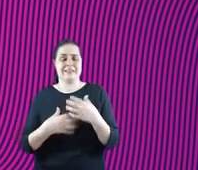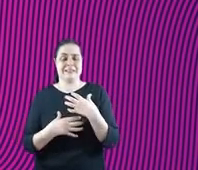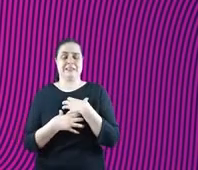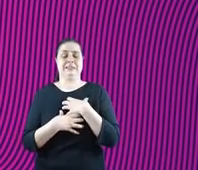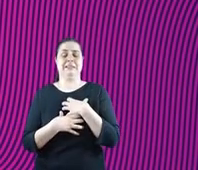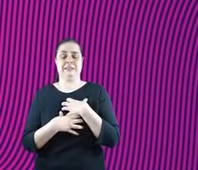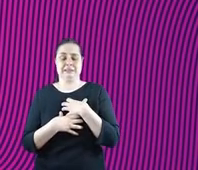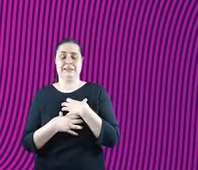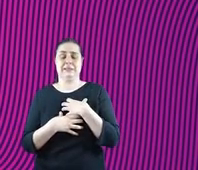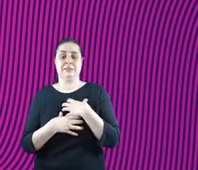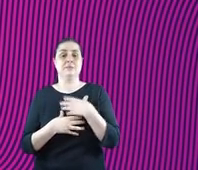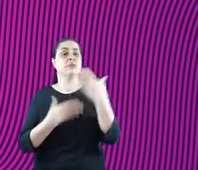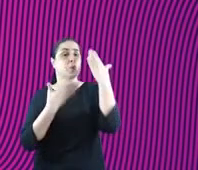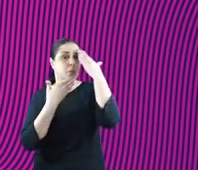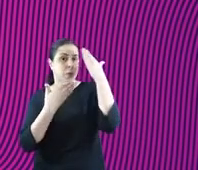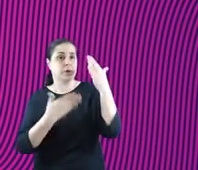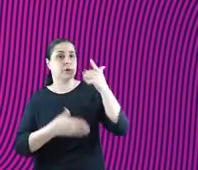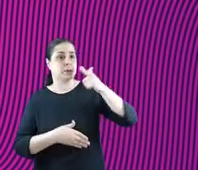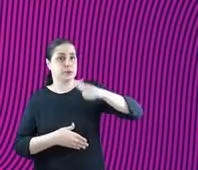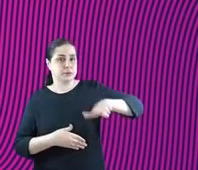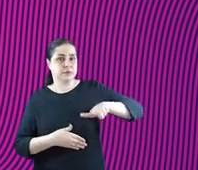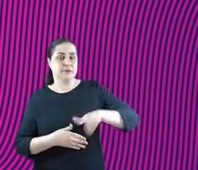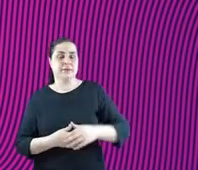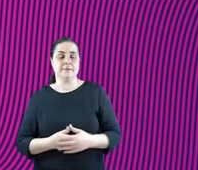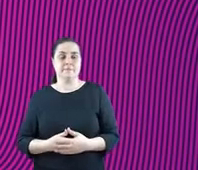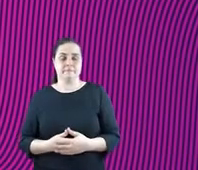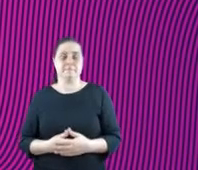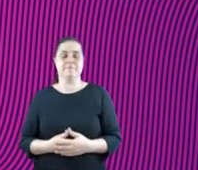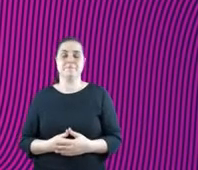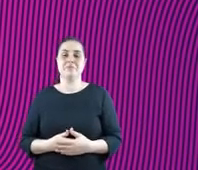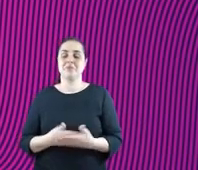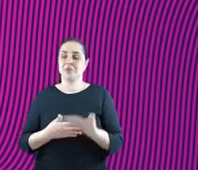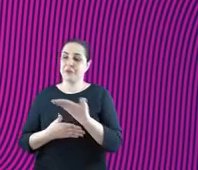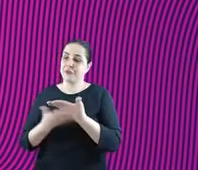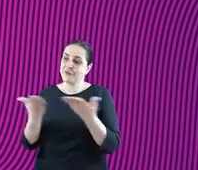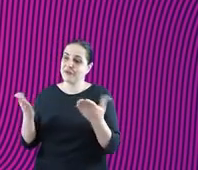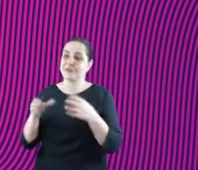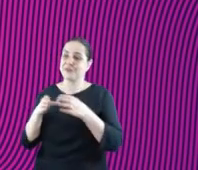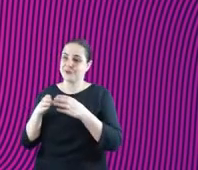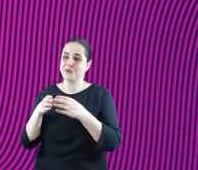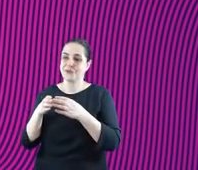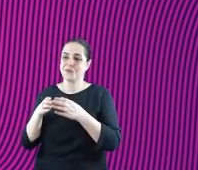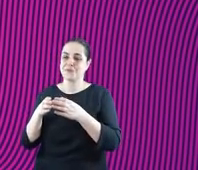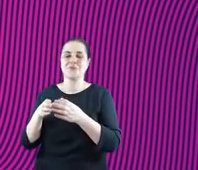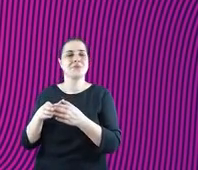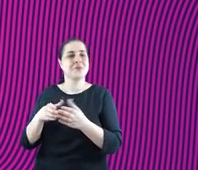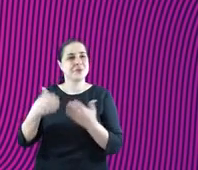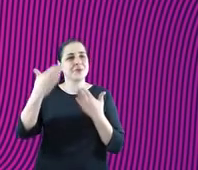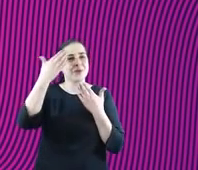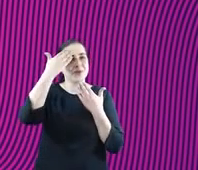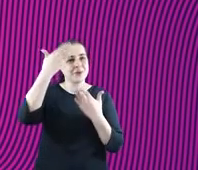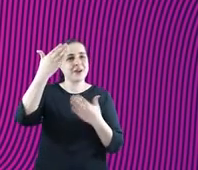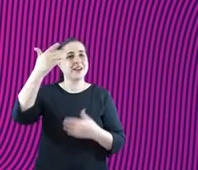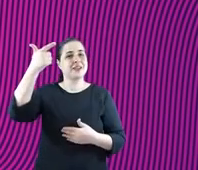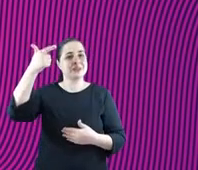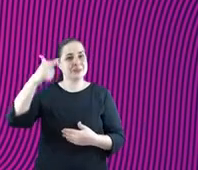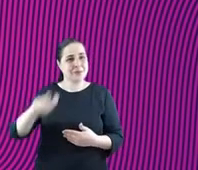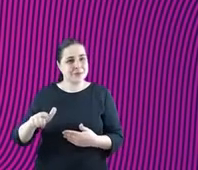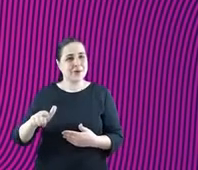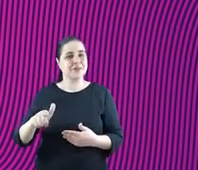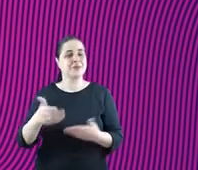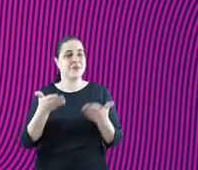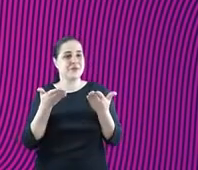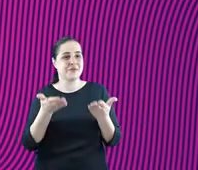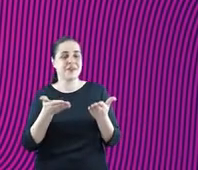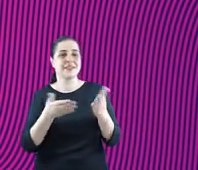obrigada mais uma vez à equipe. Eu gostaria de agradecer mais uma vez a Fátima,